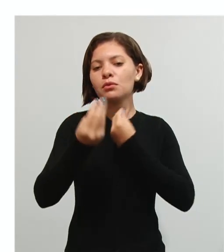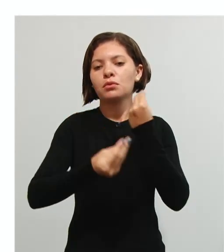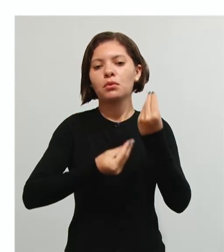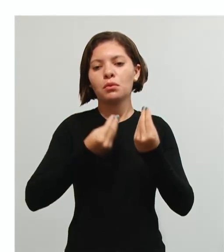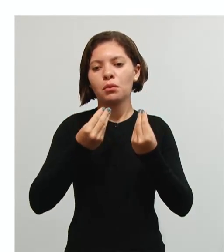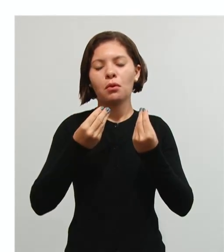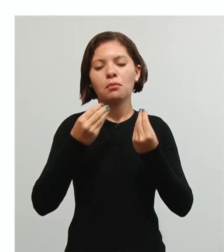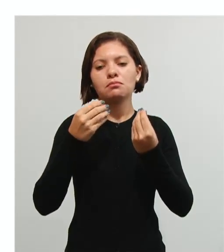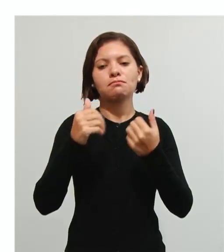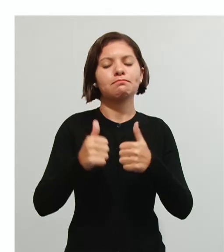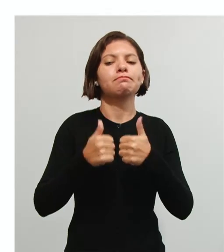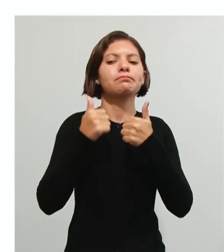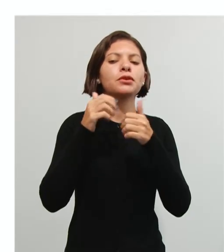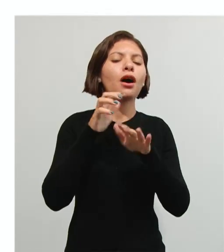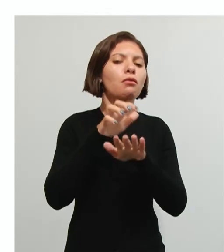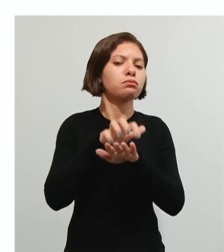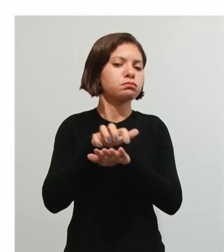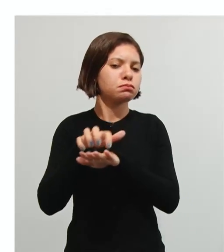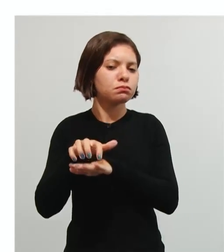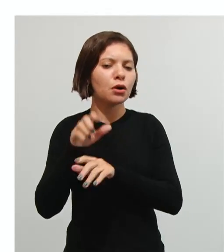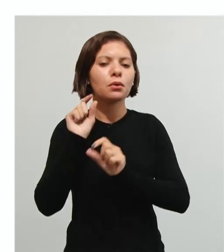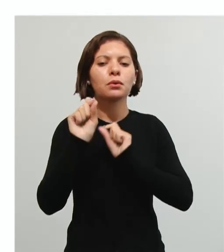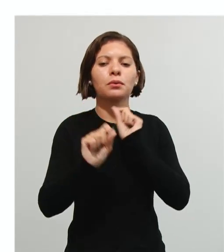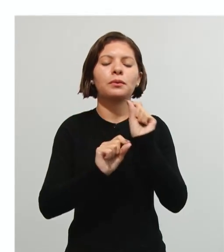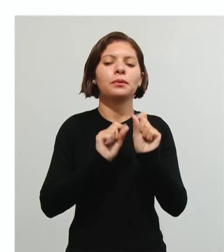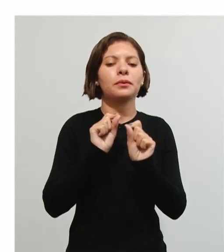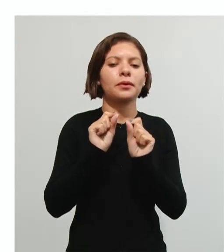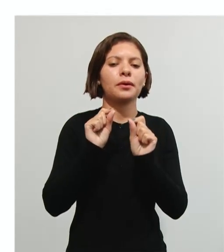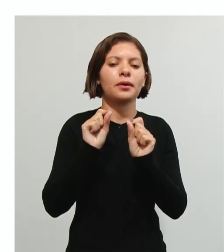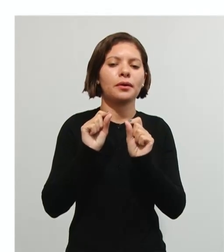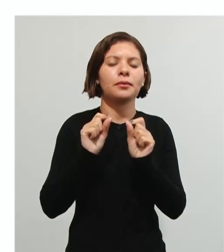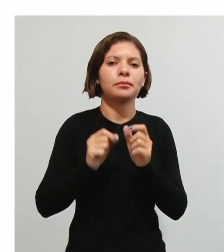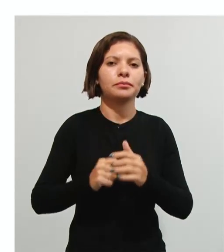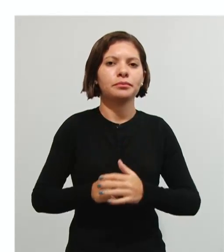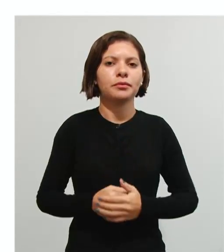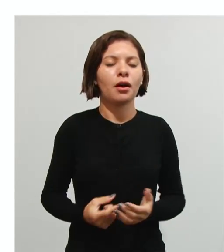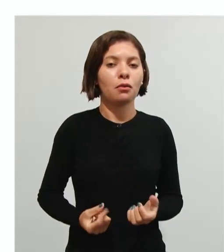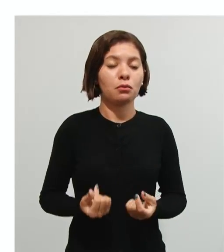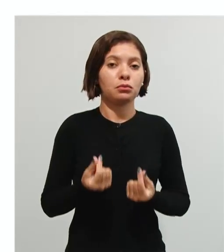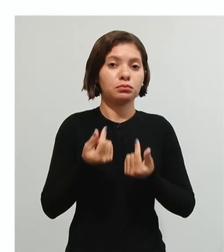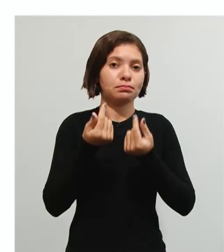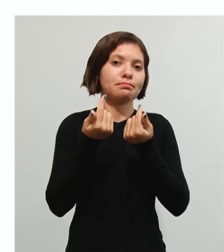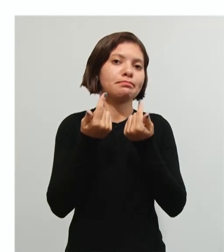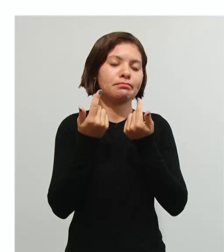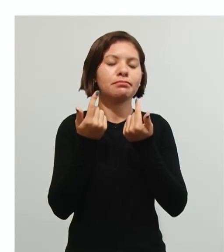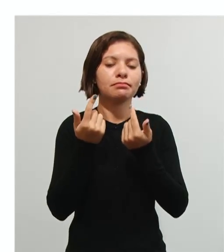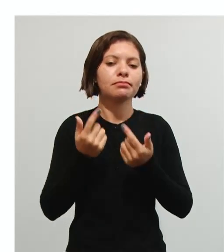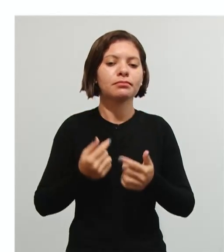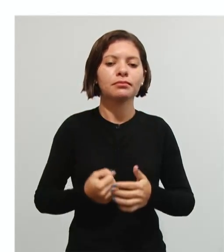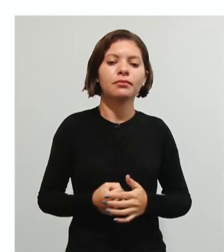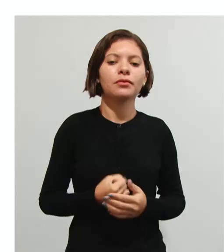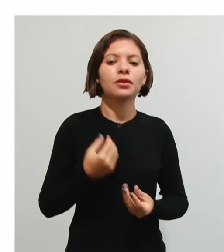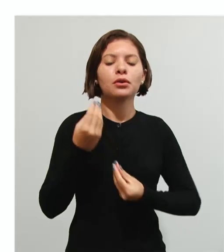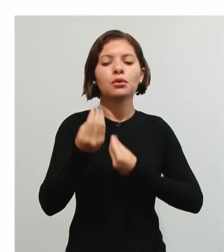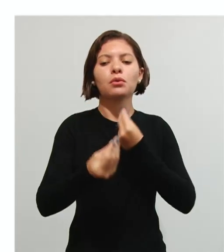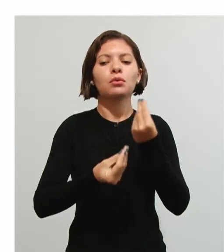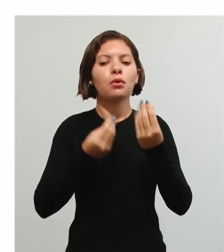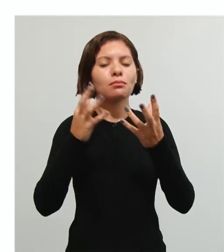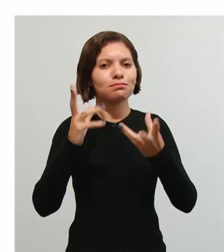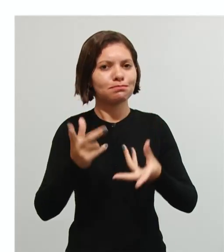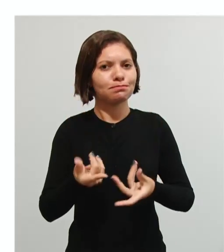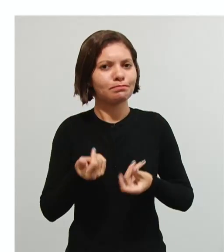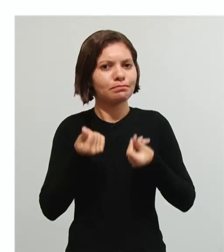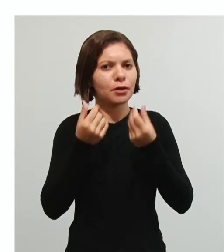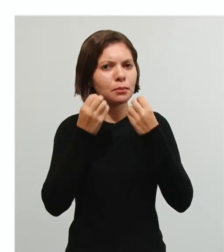transporte urbano? O que pode ser feito para melhorar a distribuição de renda? Ou como aumentar a produtividade no